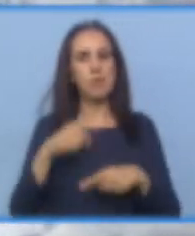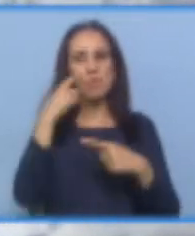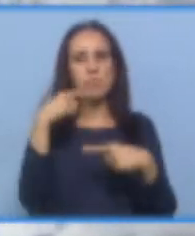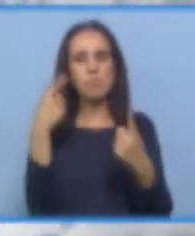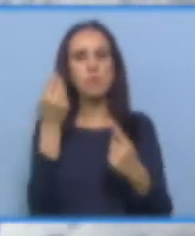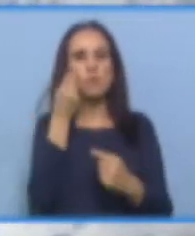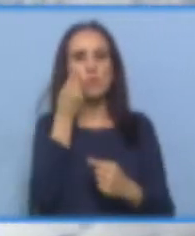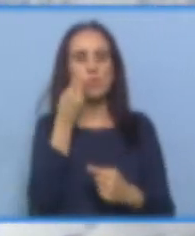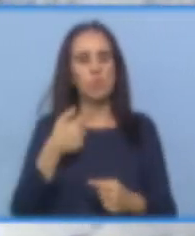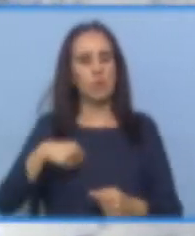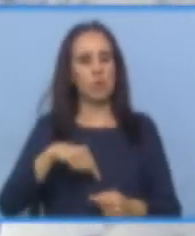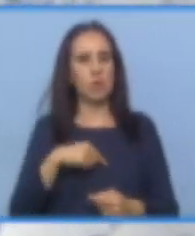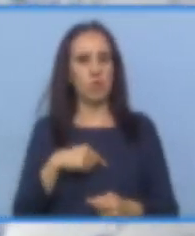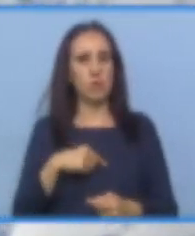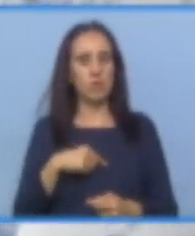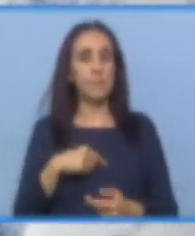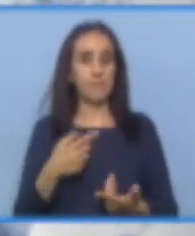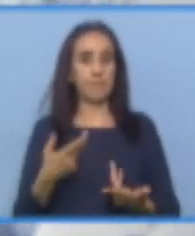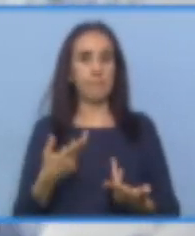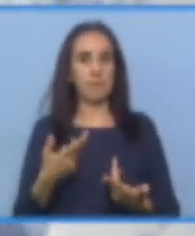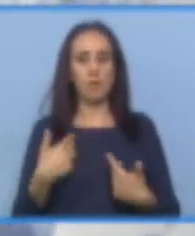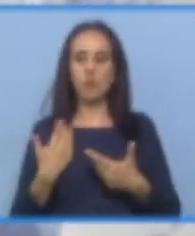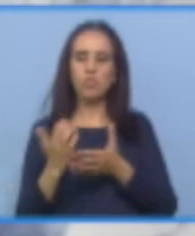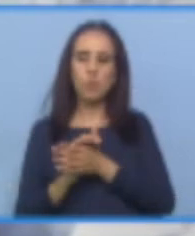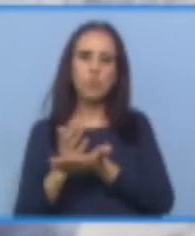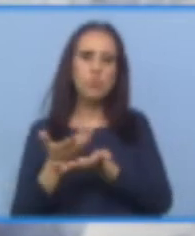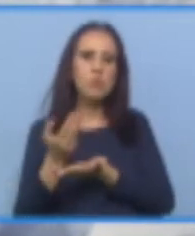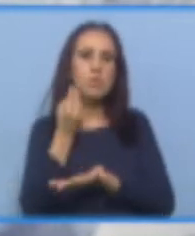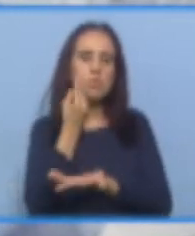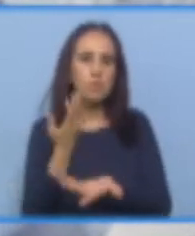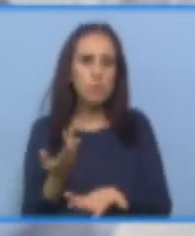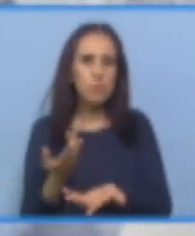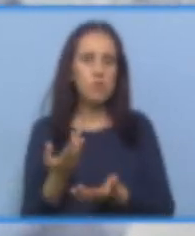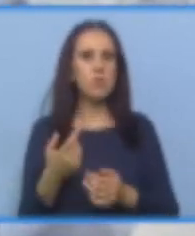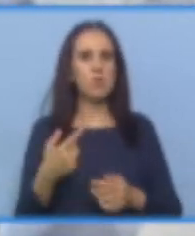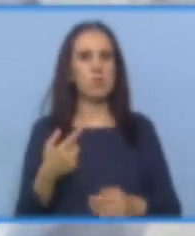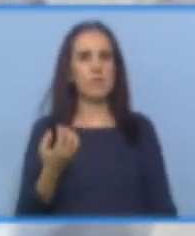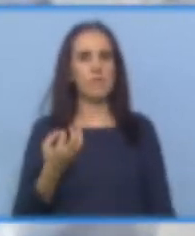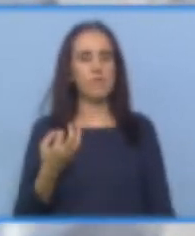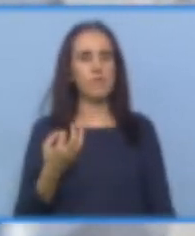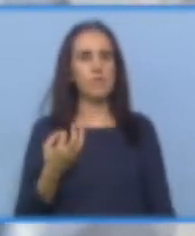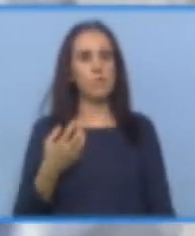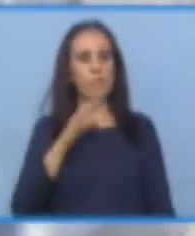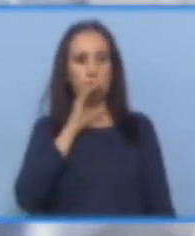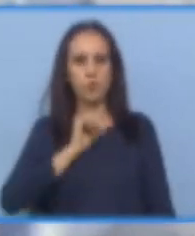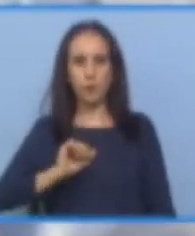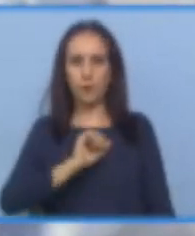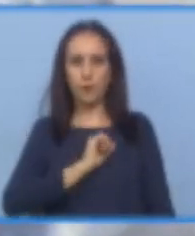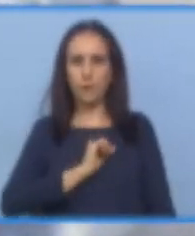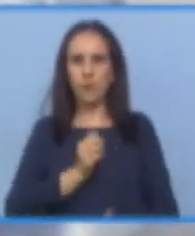apresentamos, como temos a nossa conjugalidade, como ajudamos os nossos